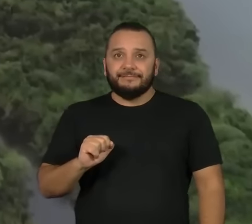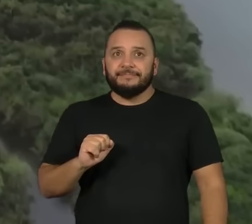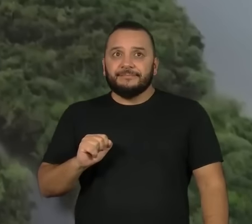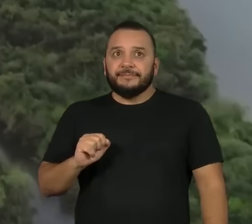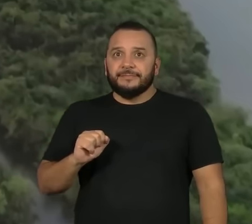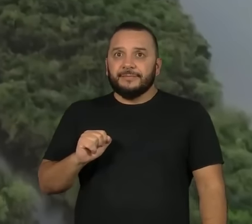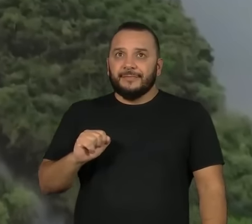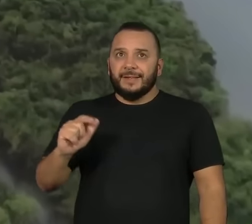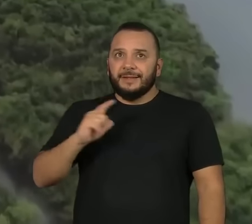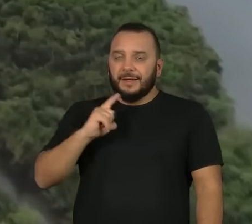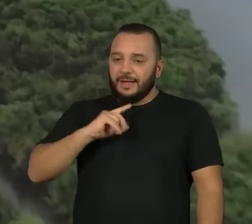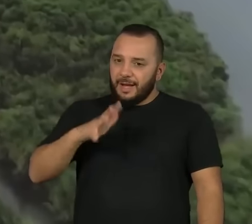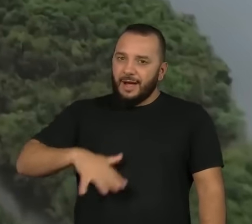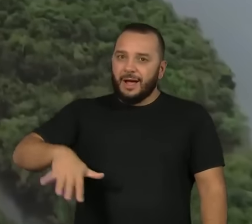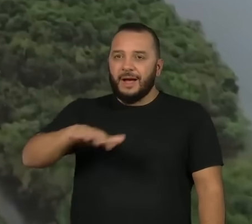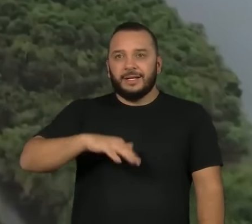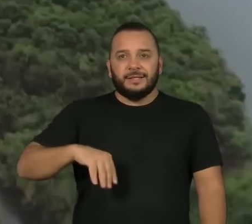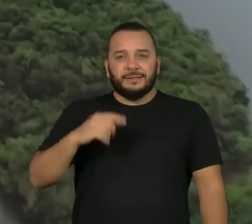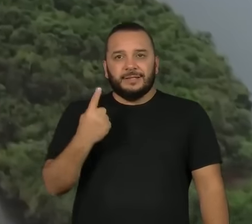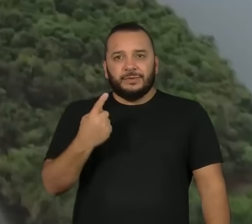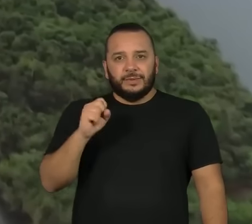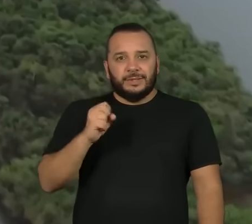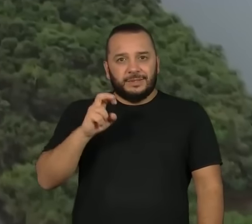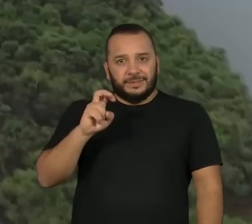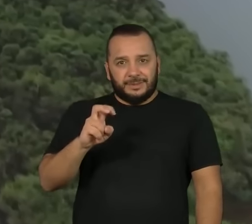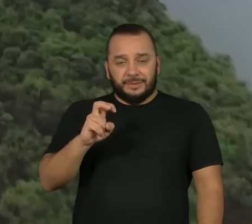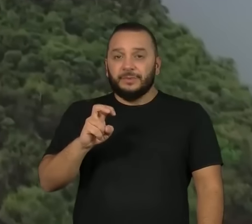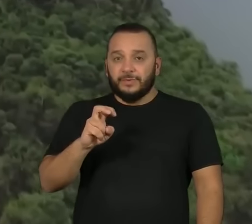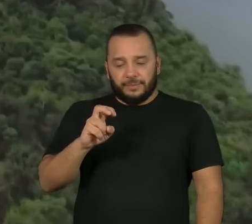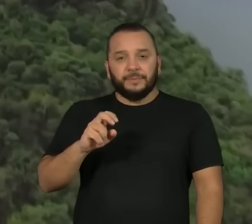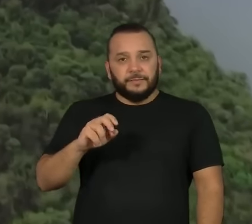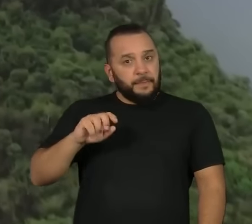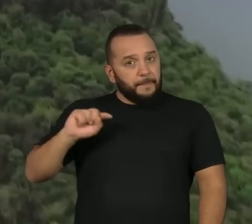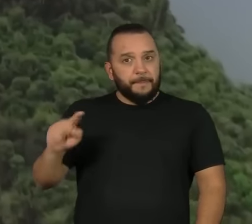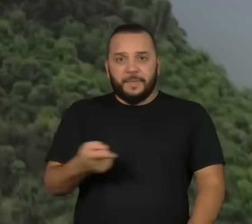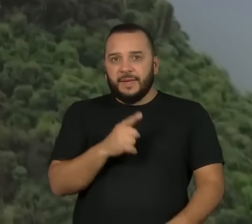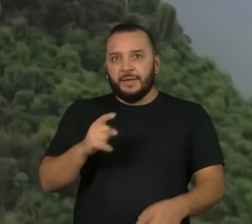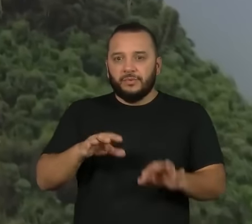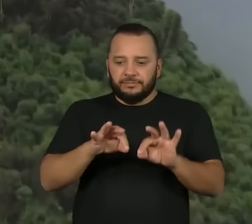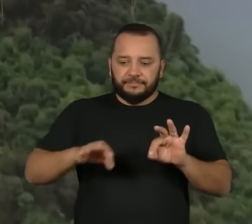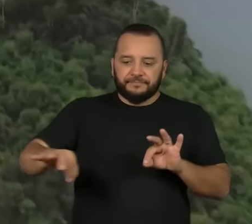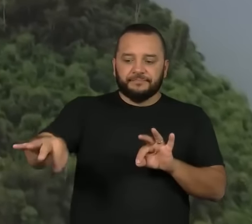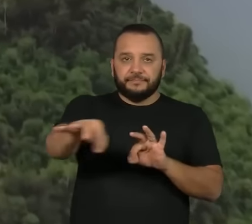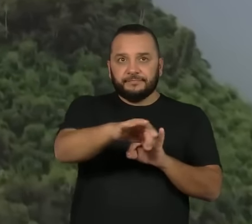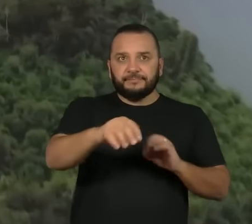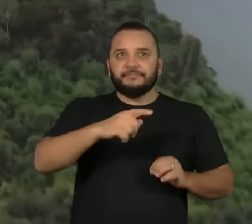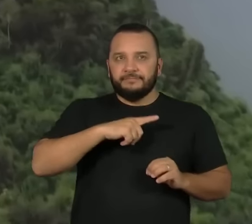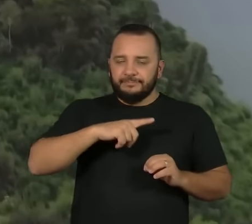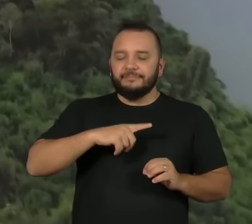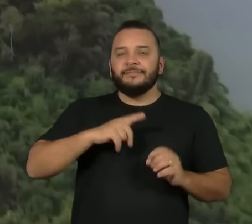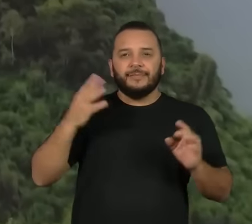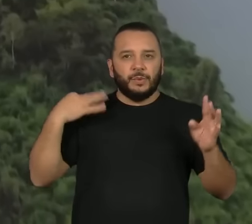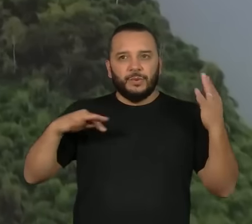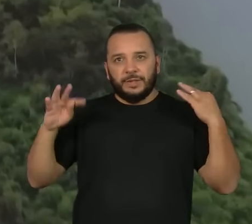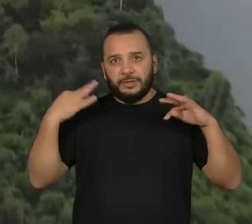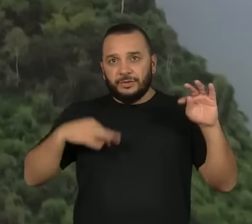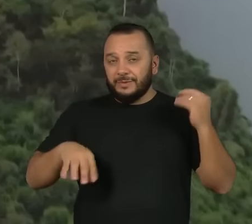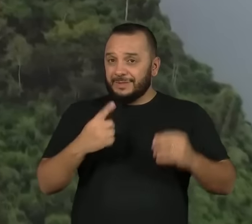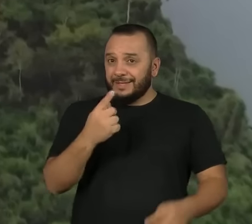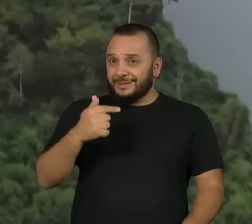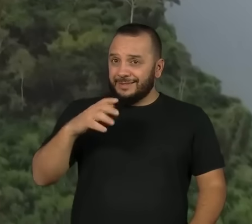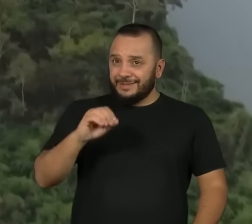Cada polo da área de 185 mil hectares conta com atrativos turísticos. Nos 170